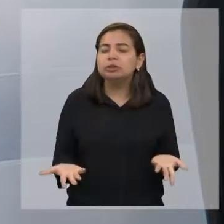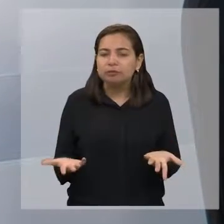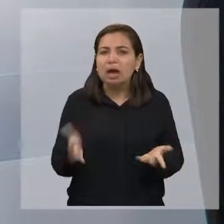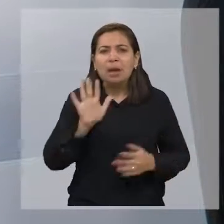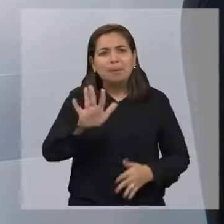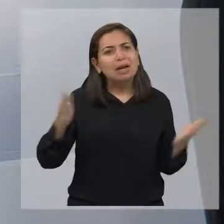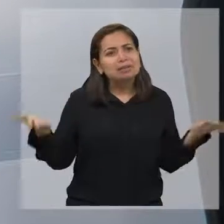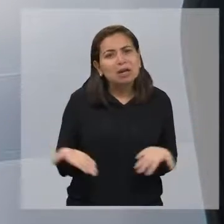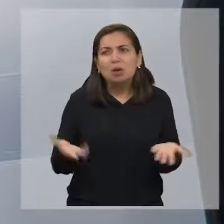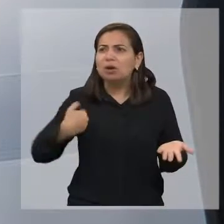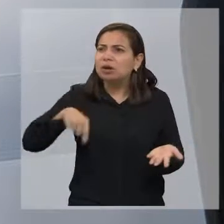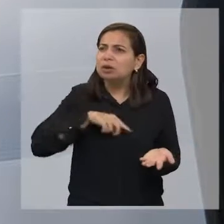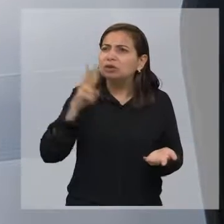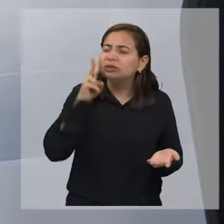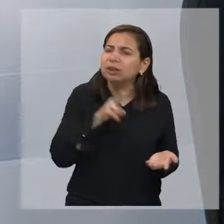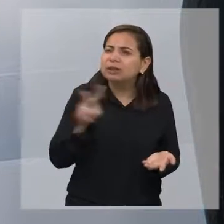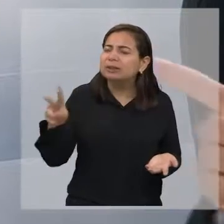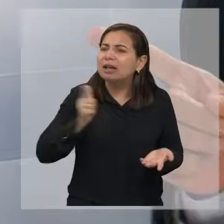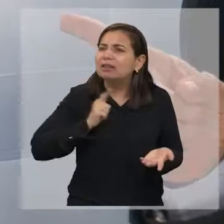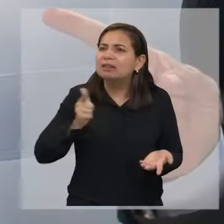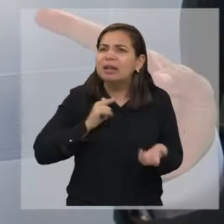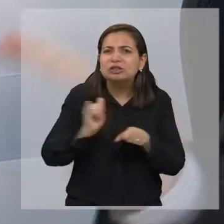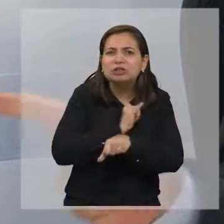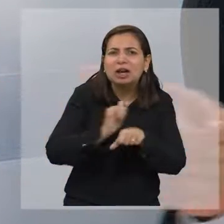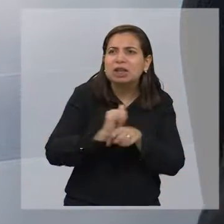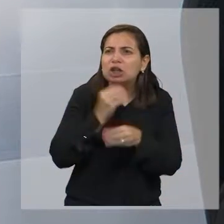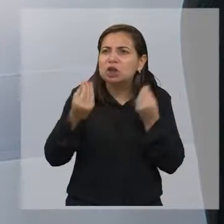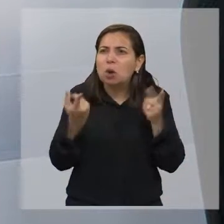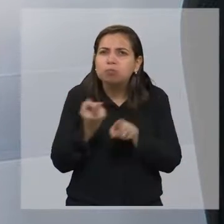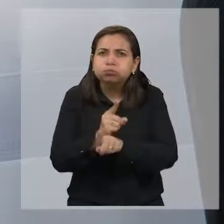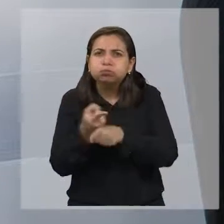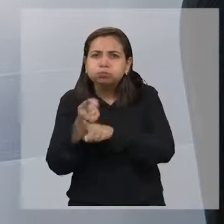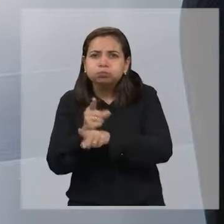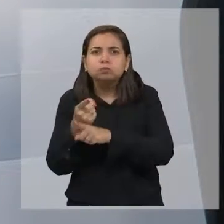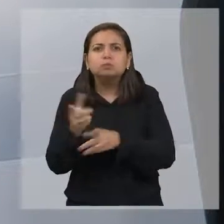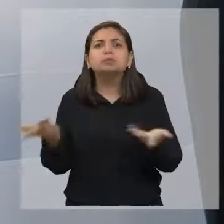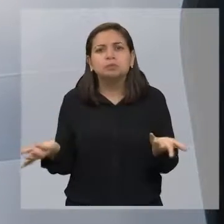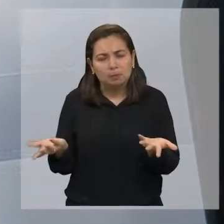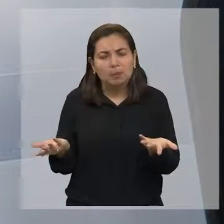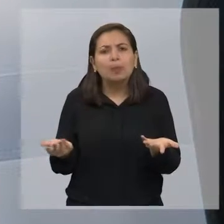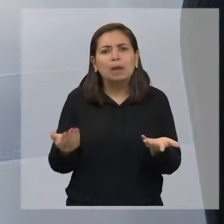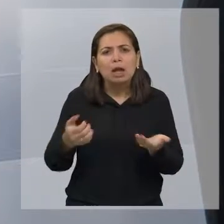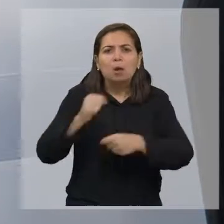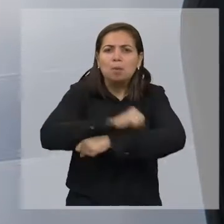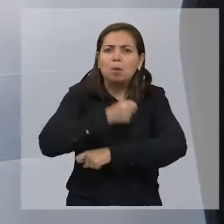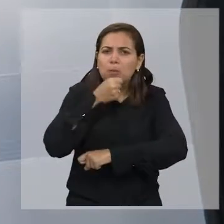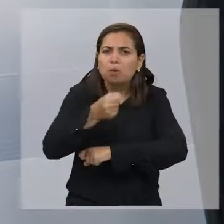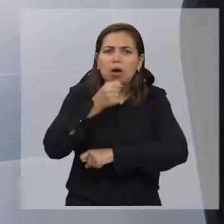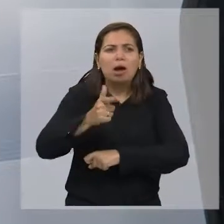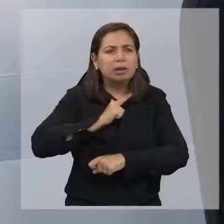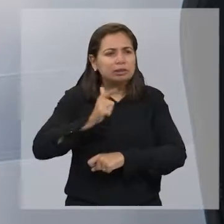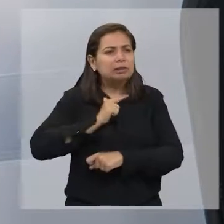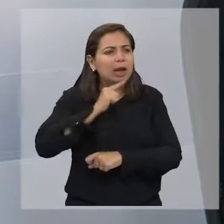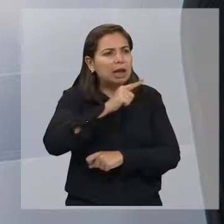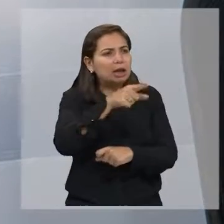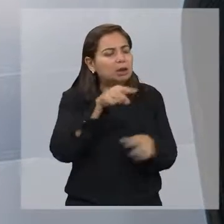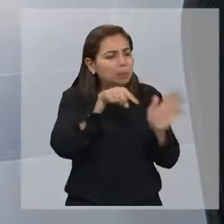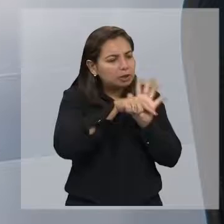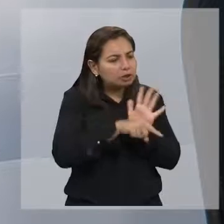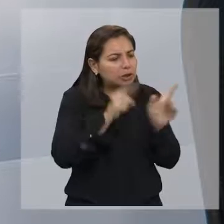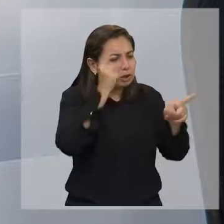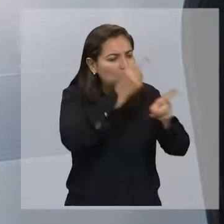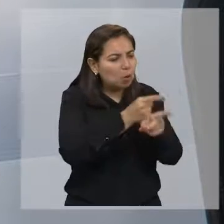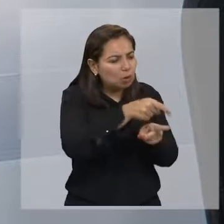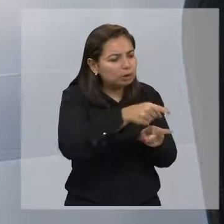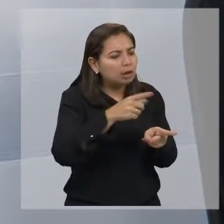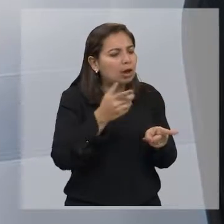propagação de verdades alternativas. Os jornalistas têm um apego às suas fontes e procuram preservar o sigilo